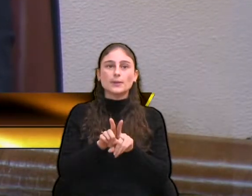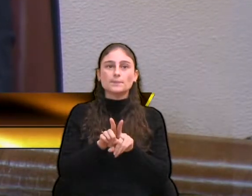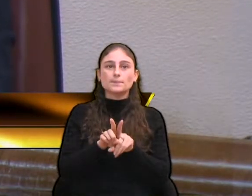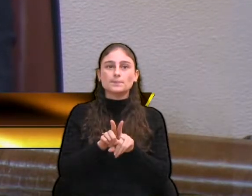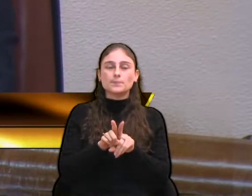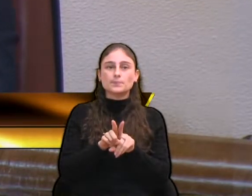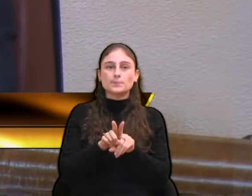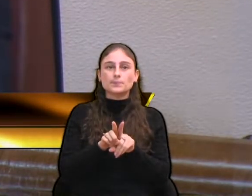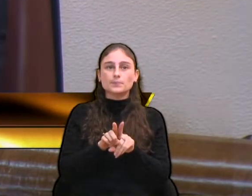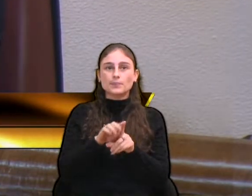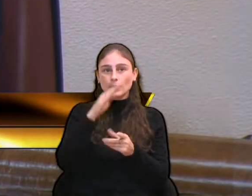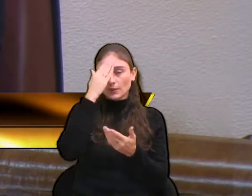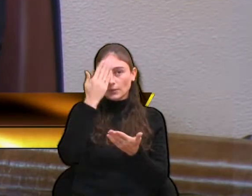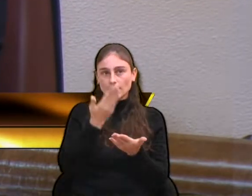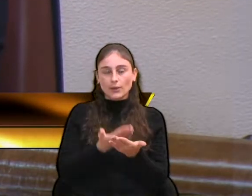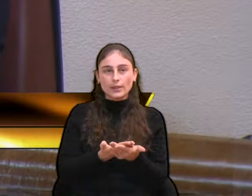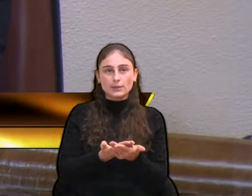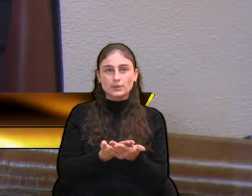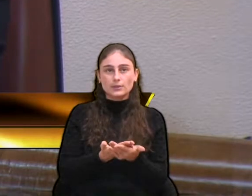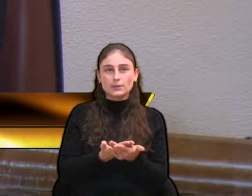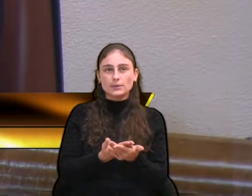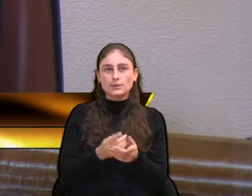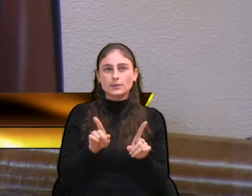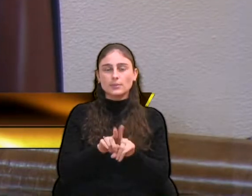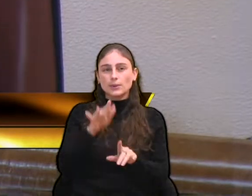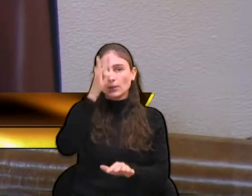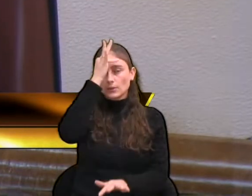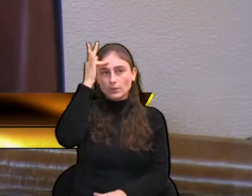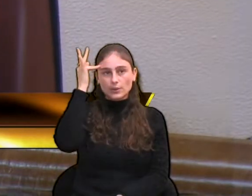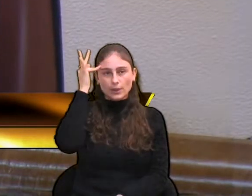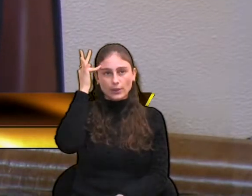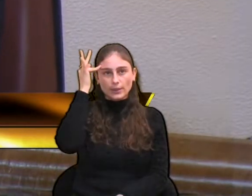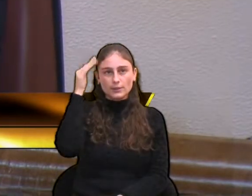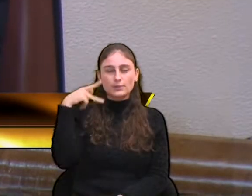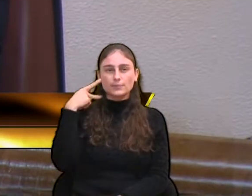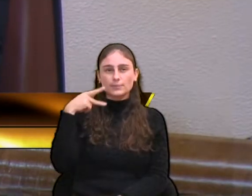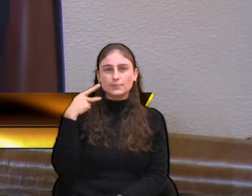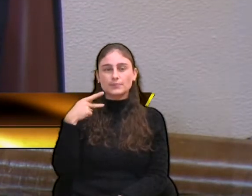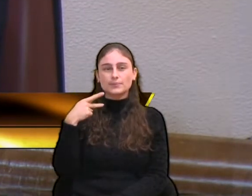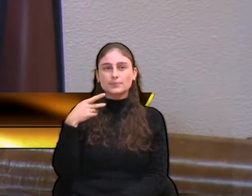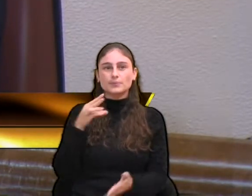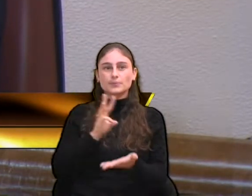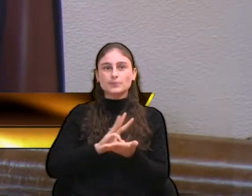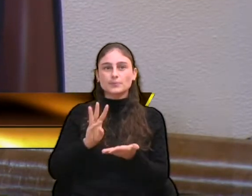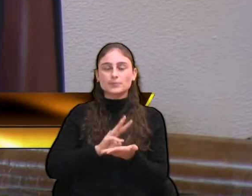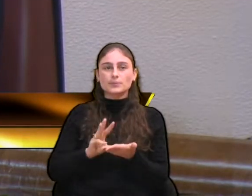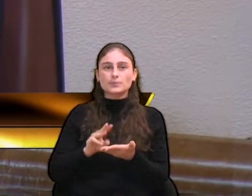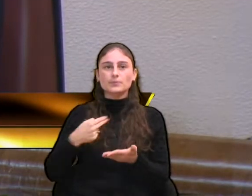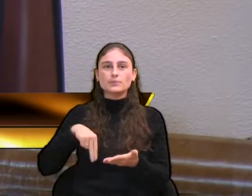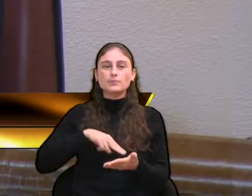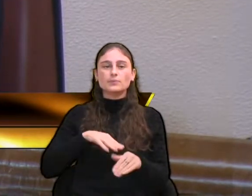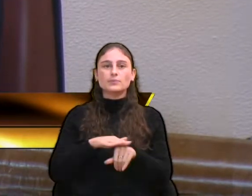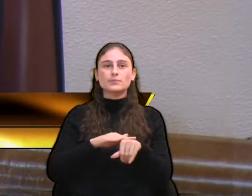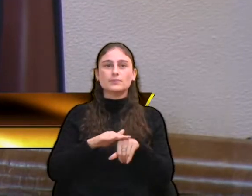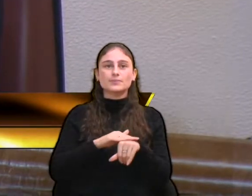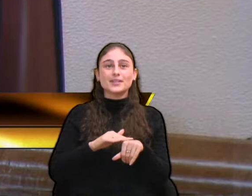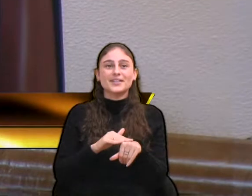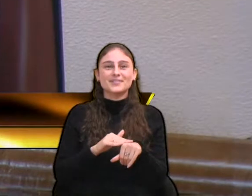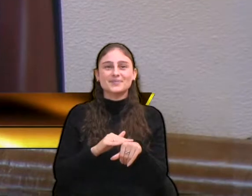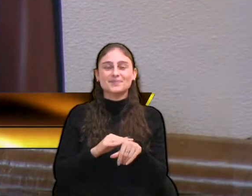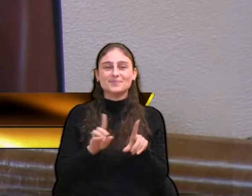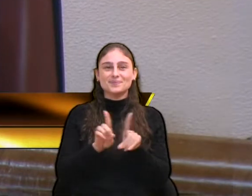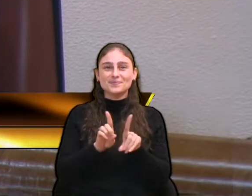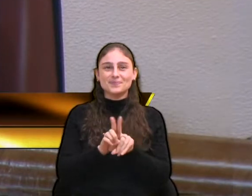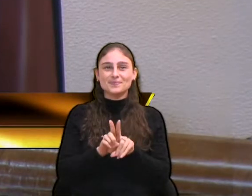certeza, conversava com o vereador Toigo aqui pelo WhatsApp, e nós comentávamos da